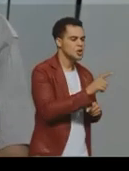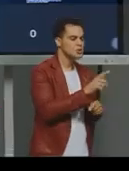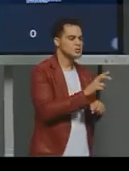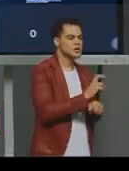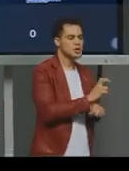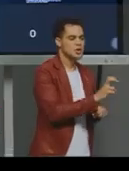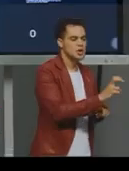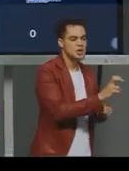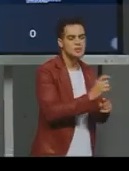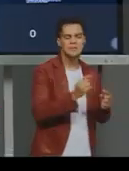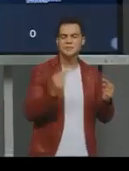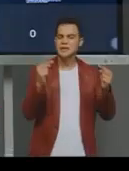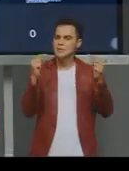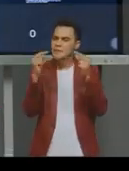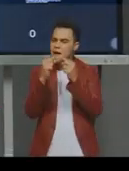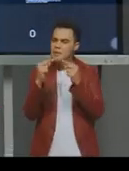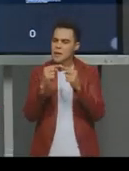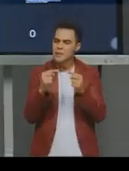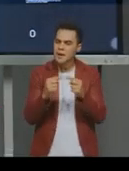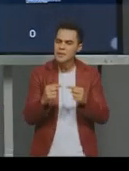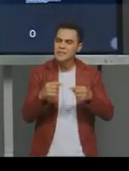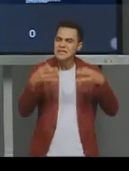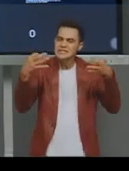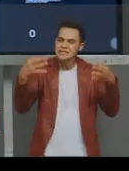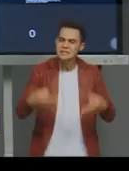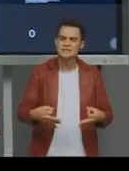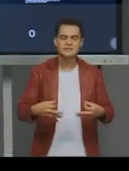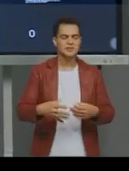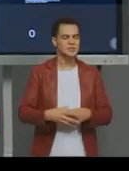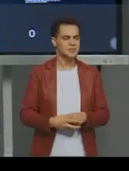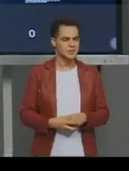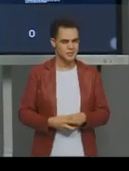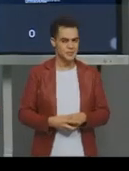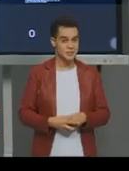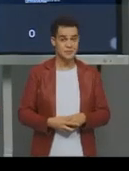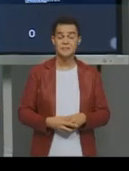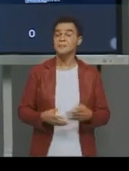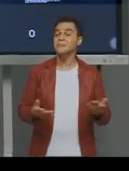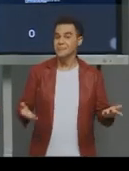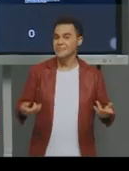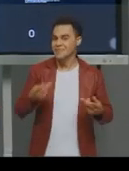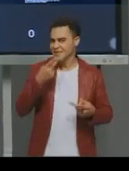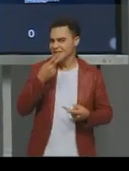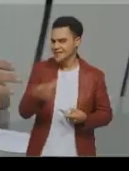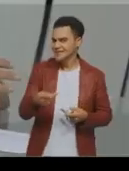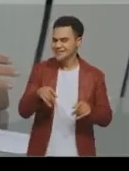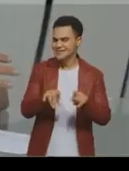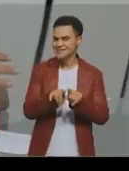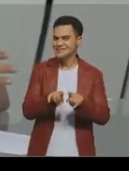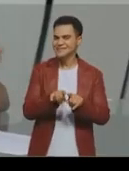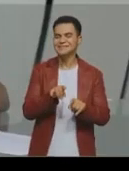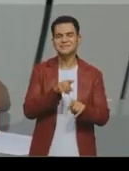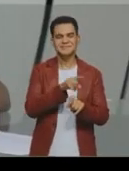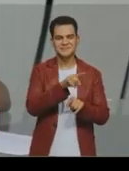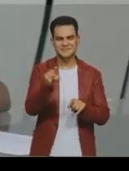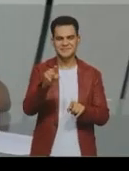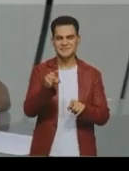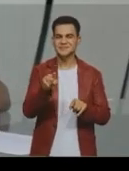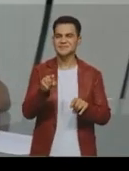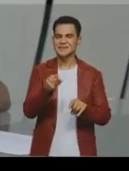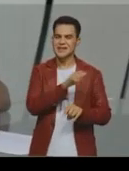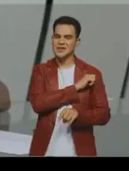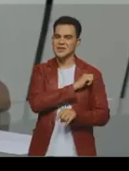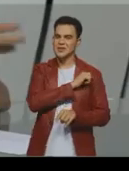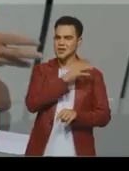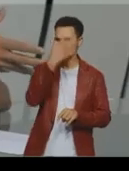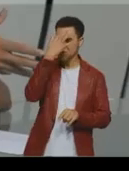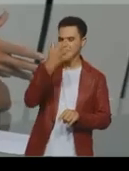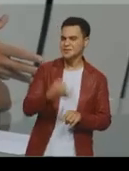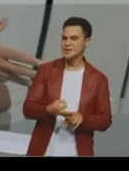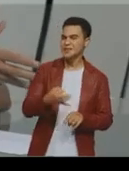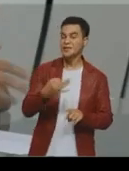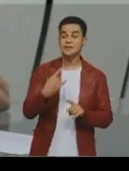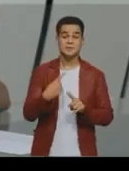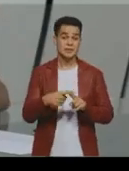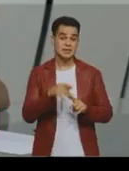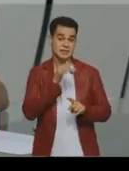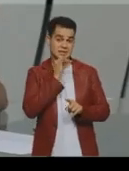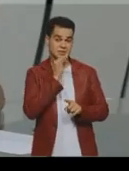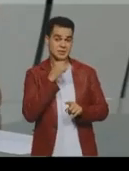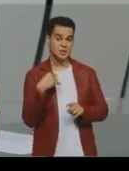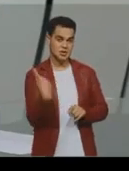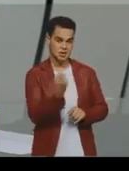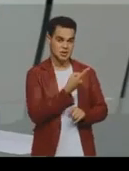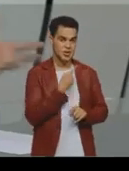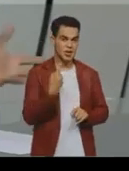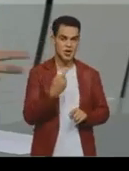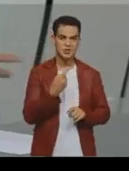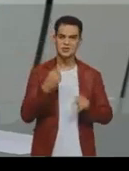até falar nisso, que é até para os meninos compreenderem, Bruno, é a necessidade mesmo que nós, primeiros seres humanos,